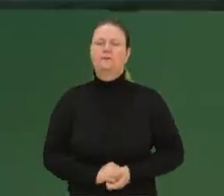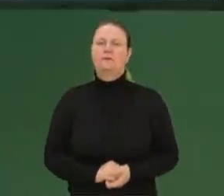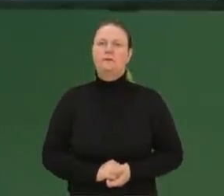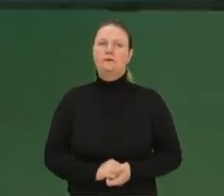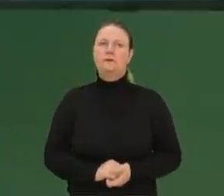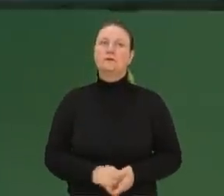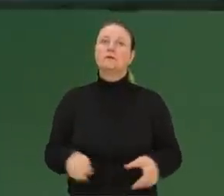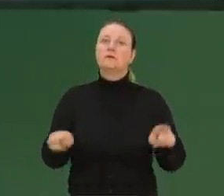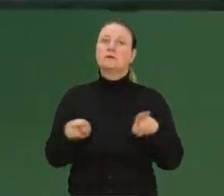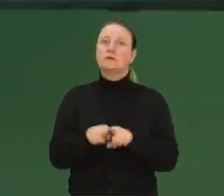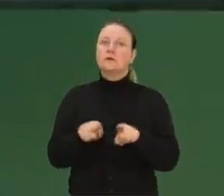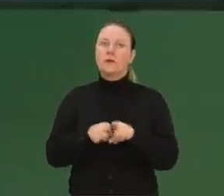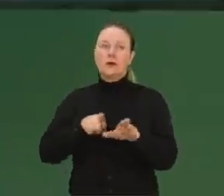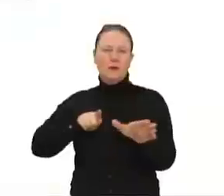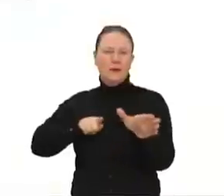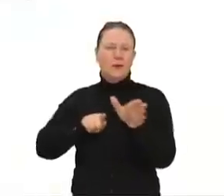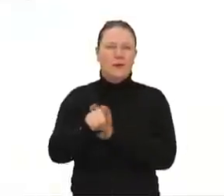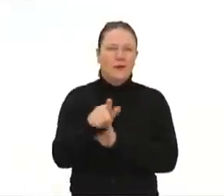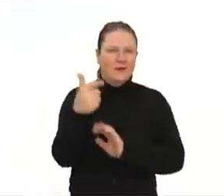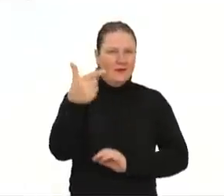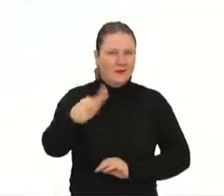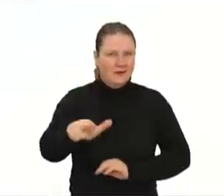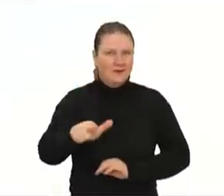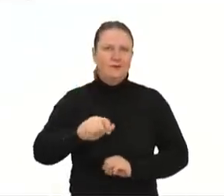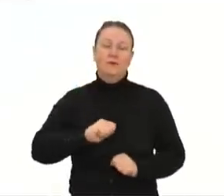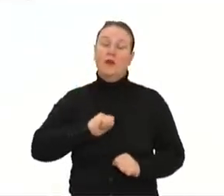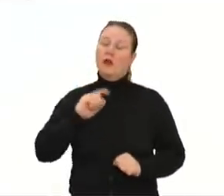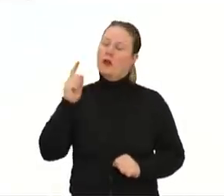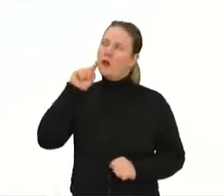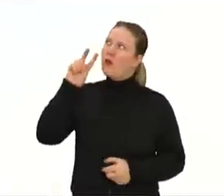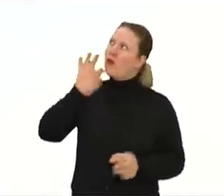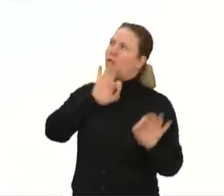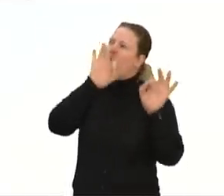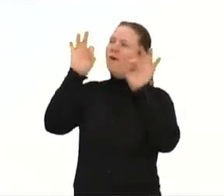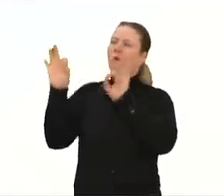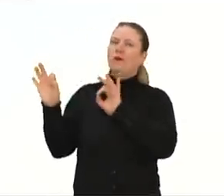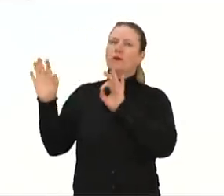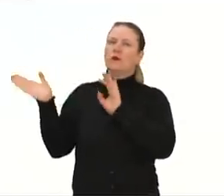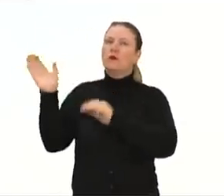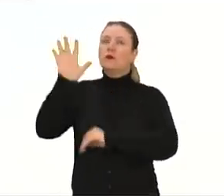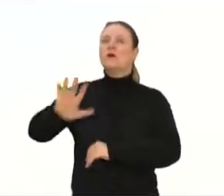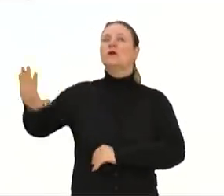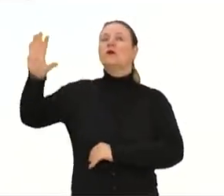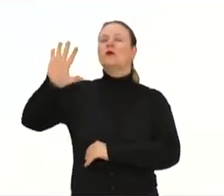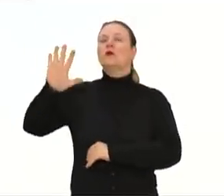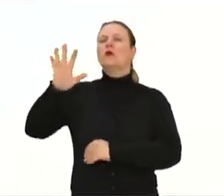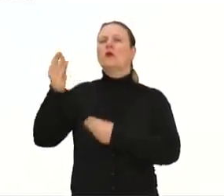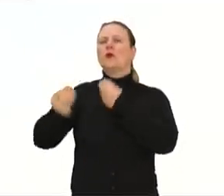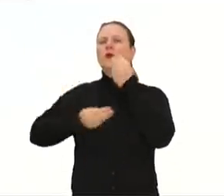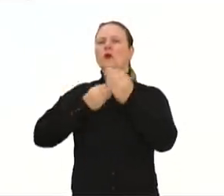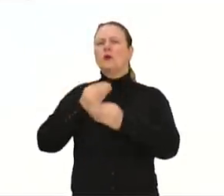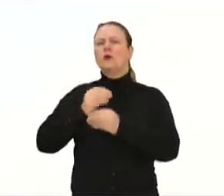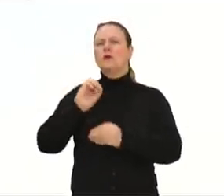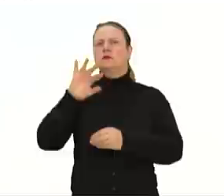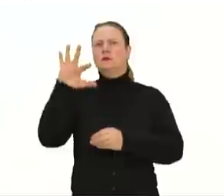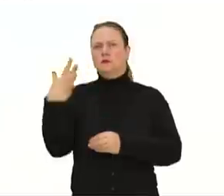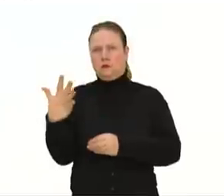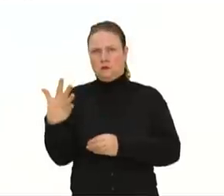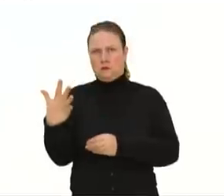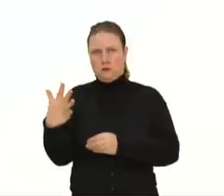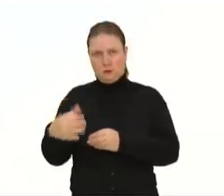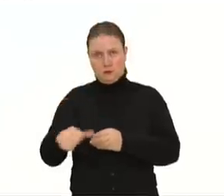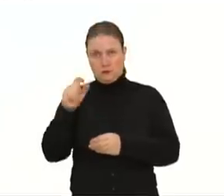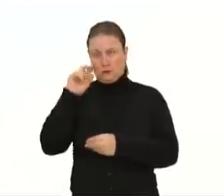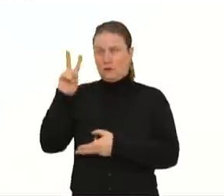Mas temos mais um quiz aqui. O processo observado nessa imagem é realizado através da ação. Então, primeiro